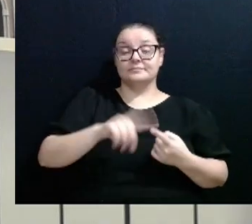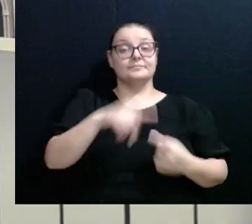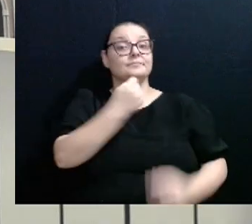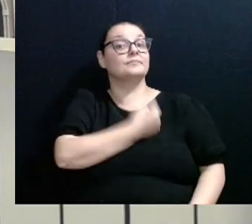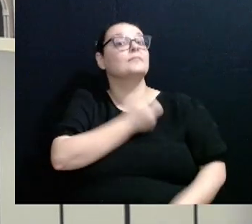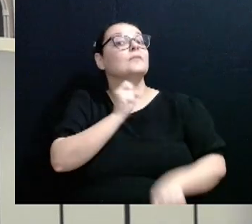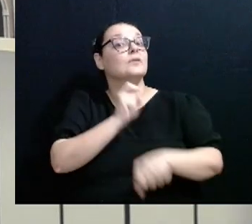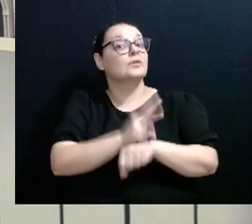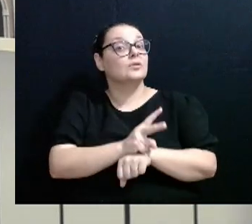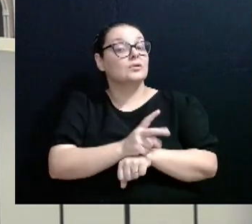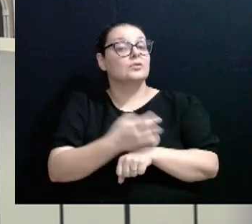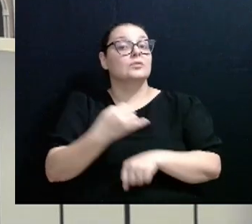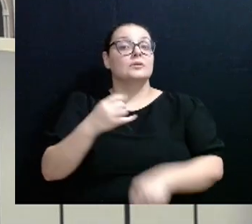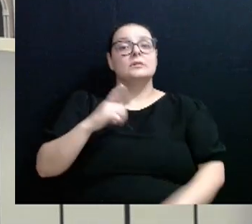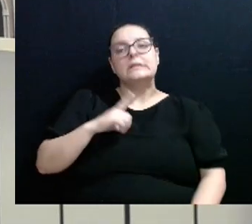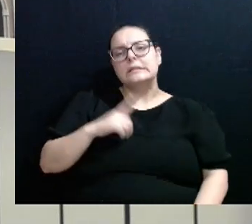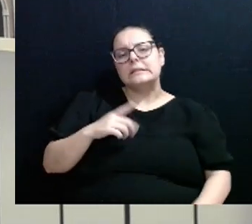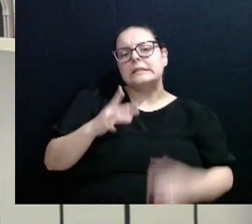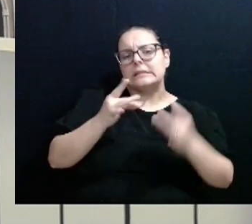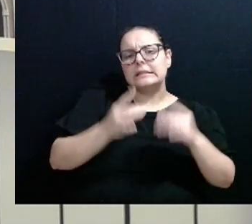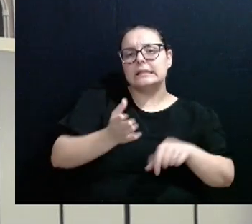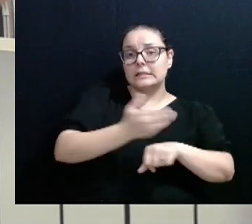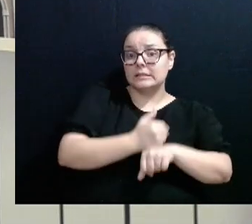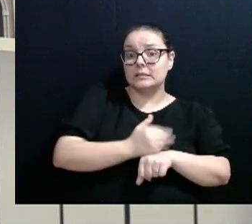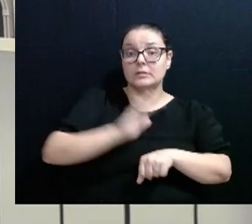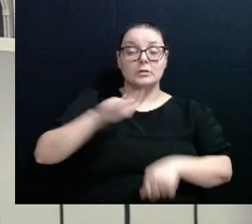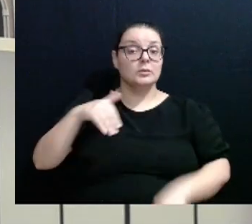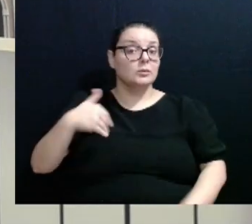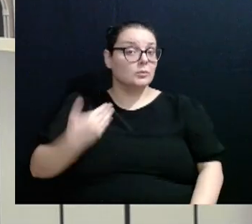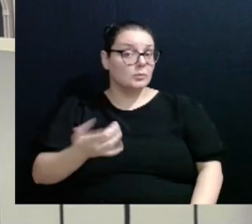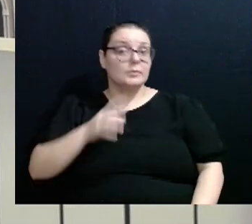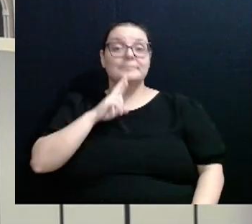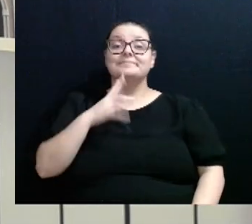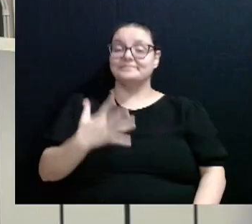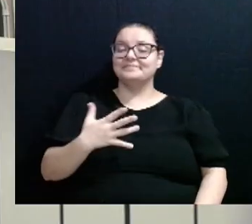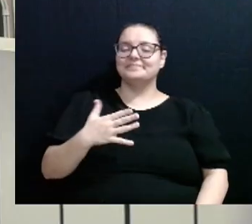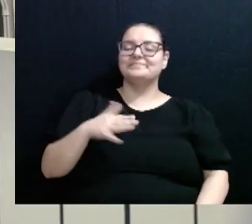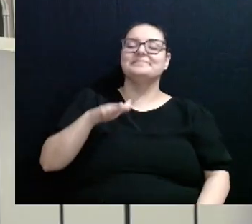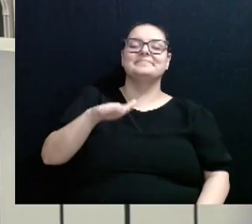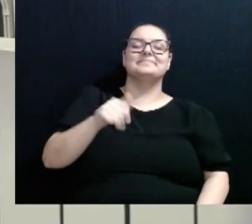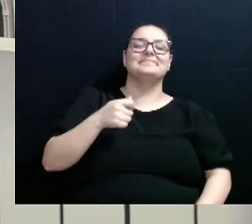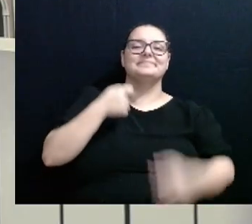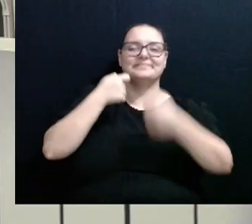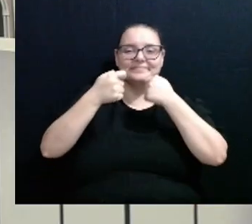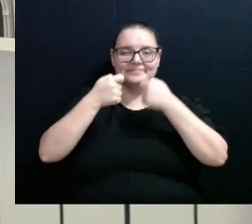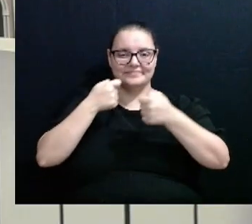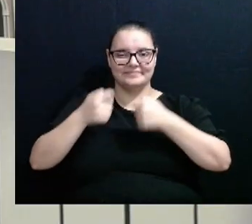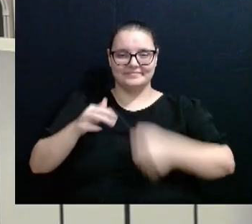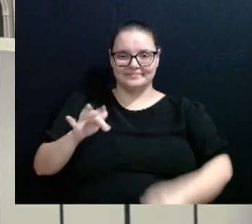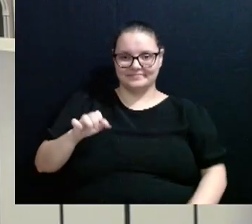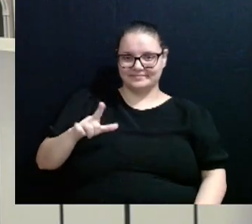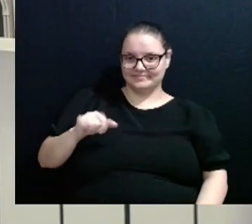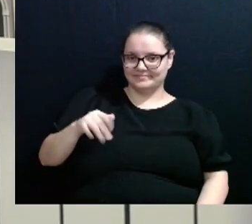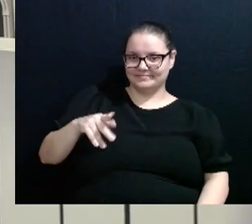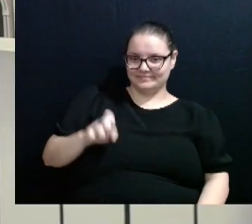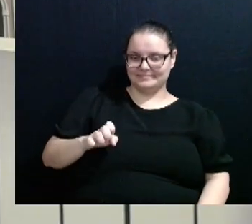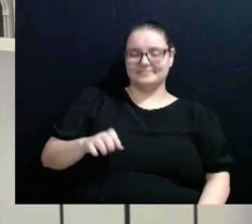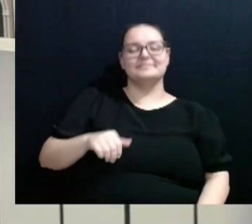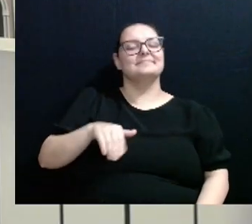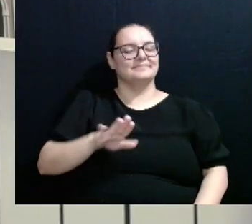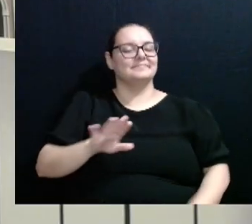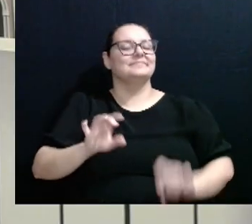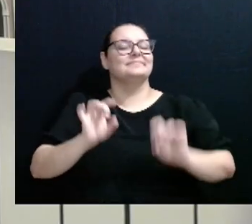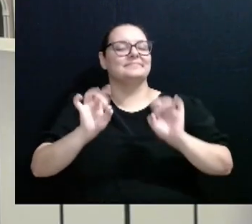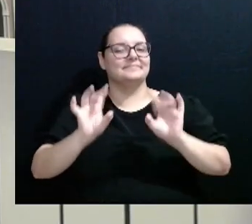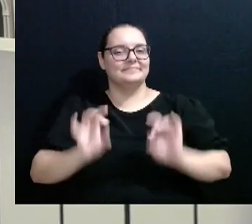tem pré-requisitos, quando sai o resultado, eu aciono o repórter Felipe Gomes com as informações. Seja